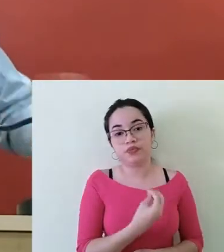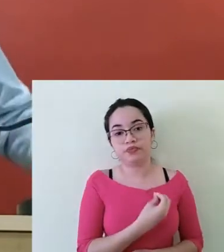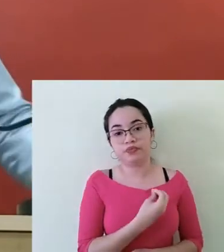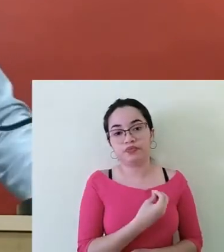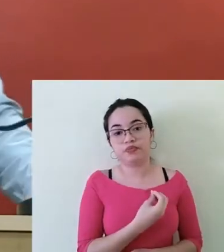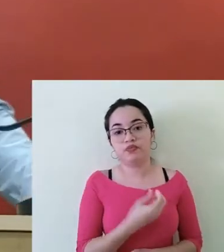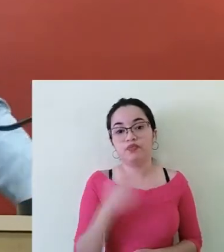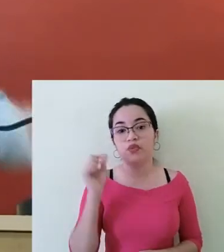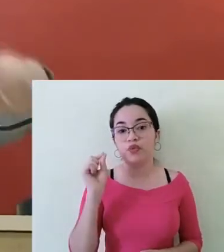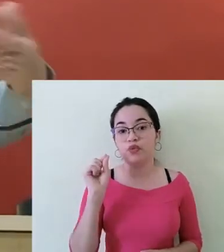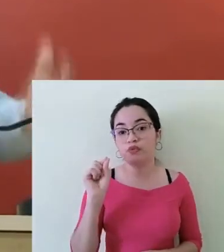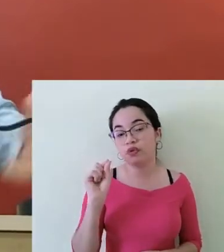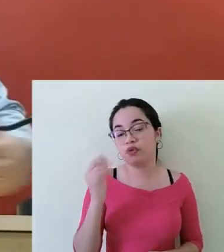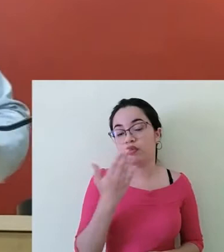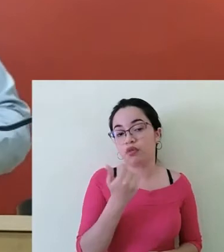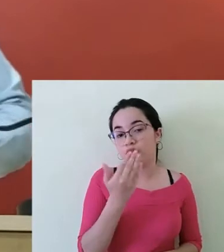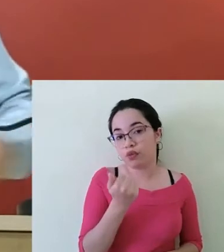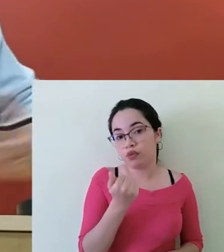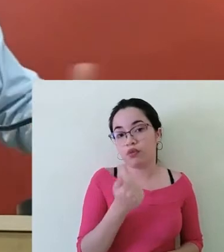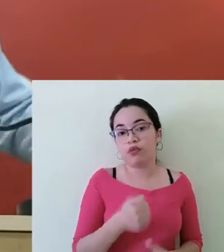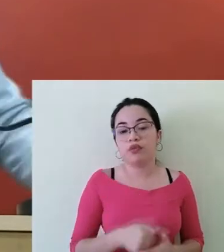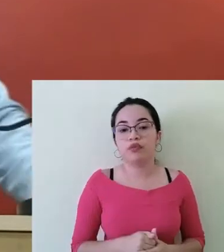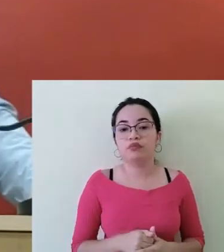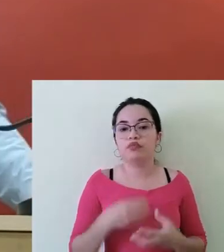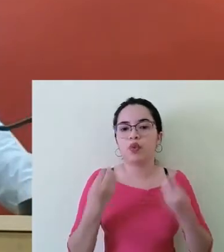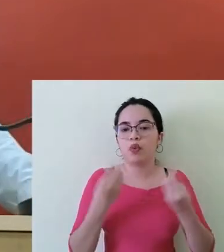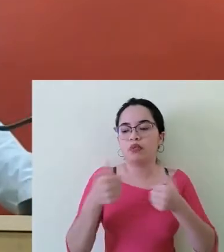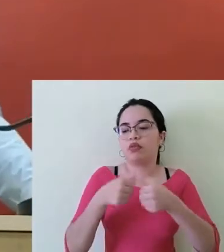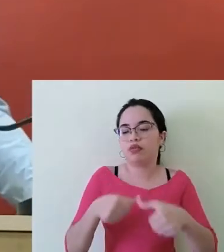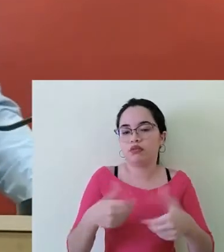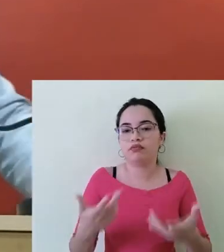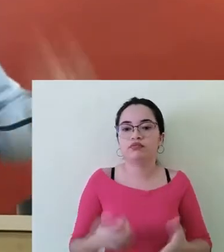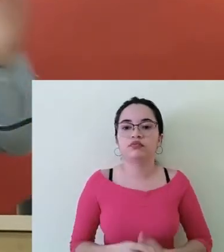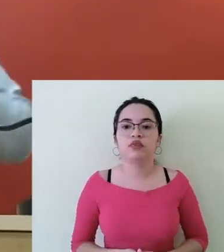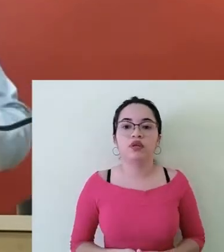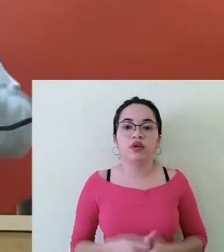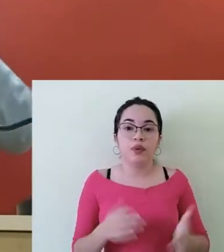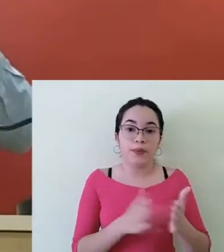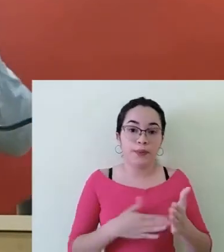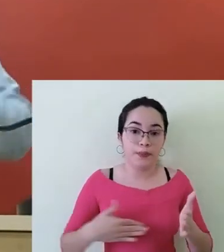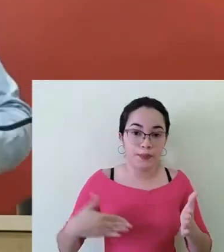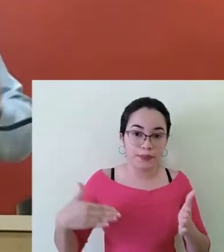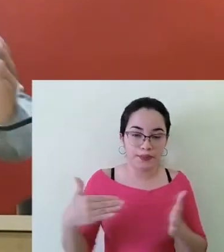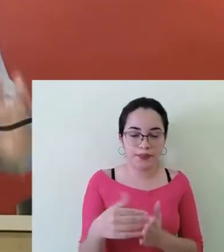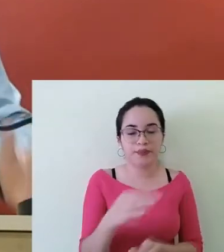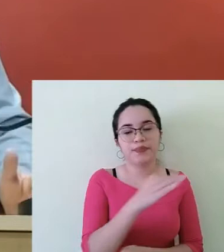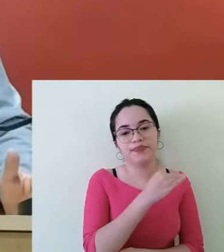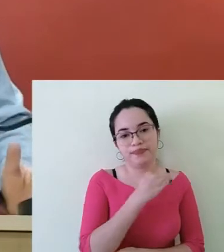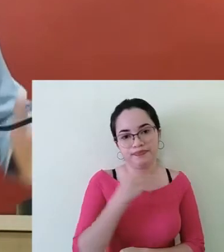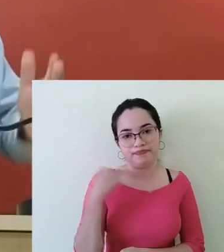viva e o que ela come e como ela está, todos